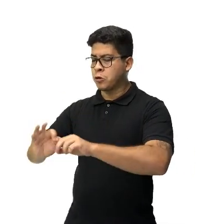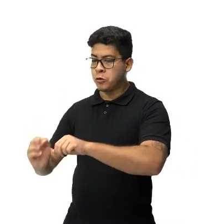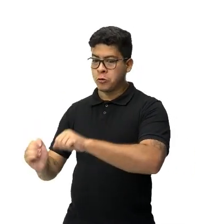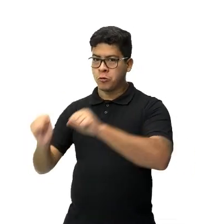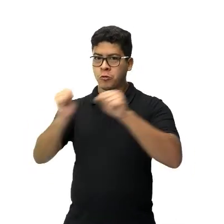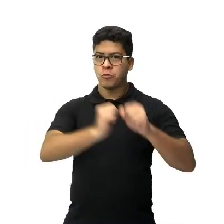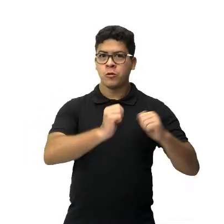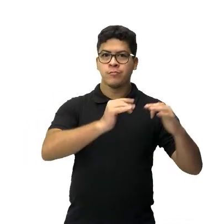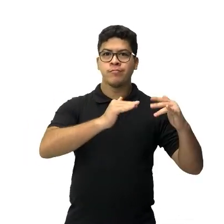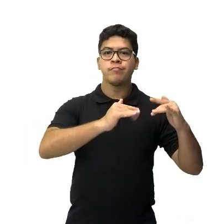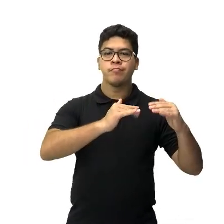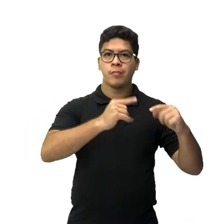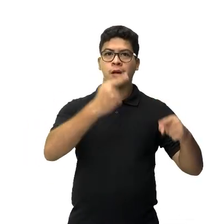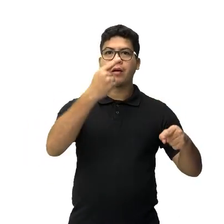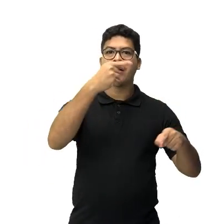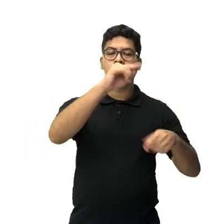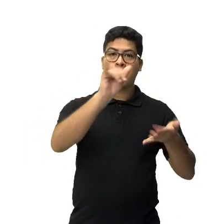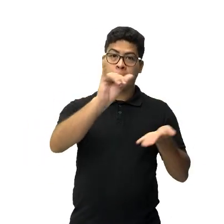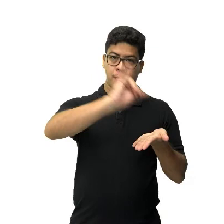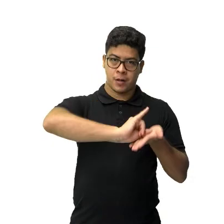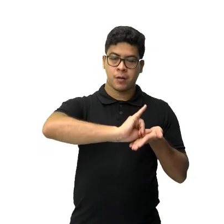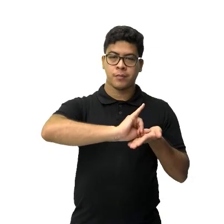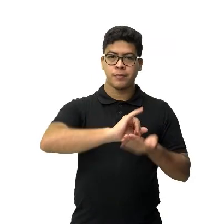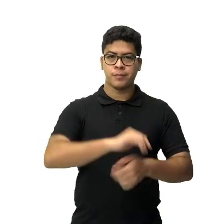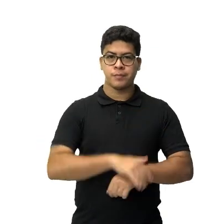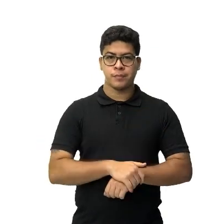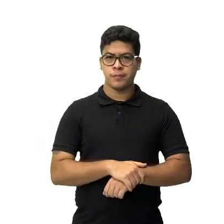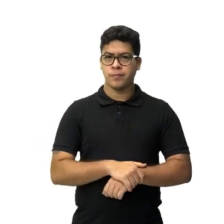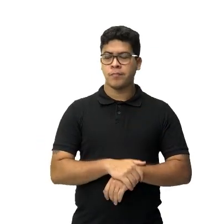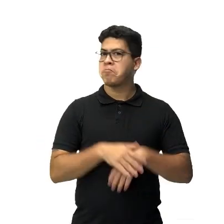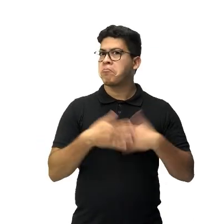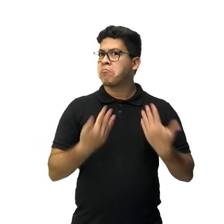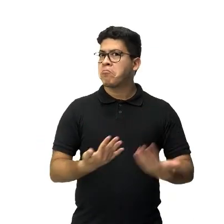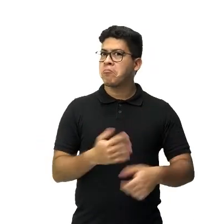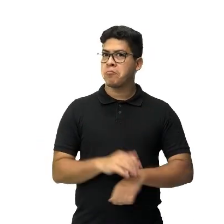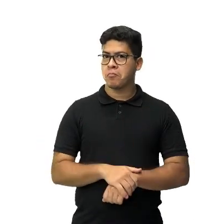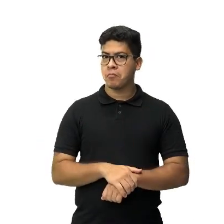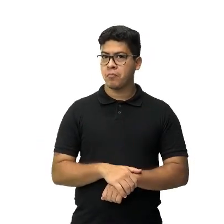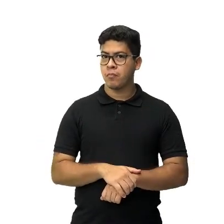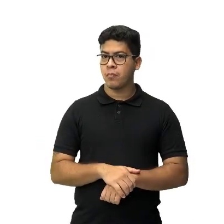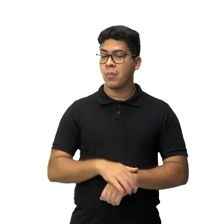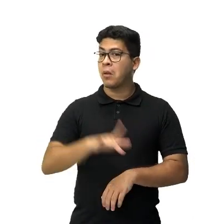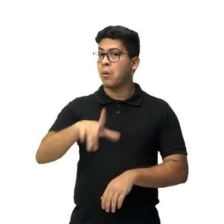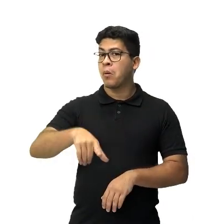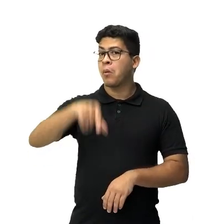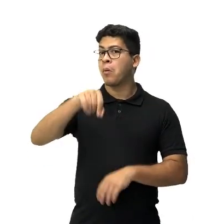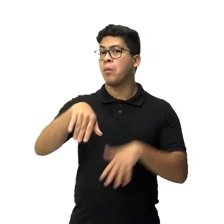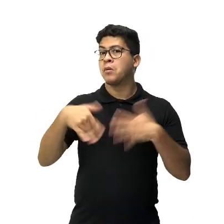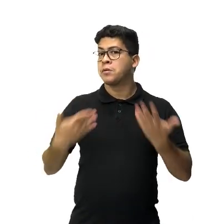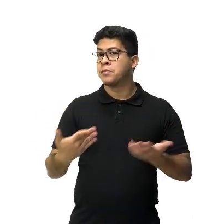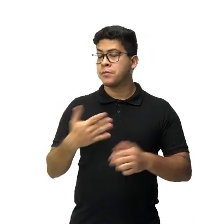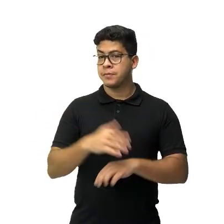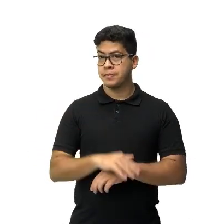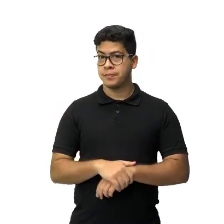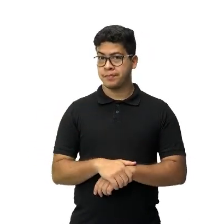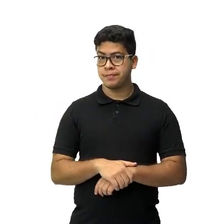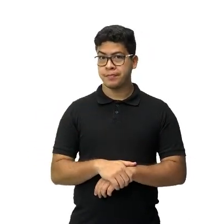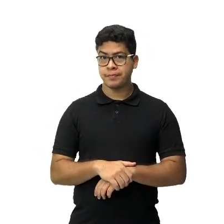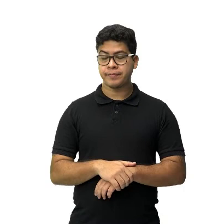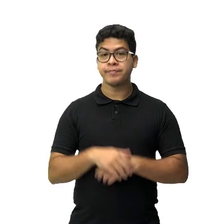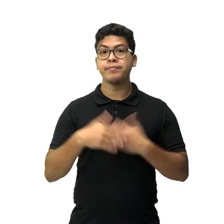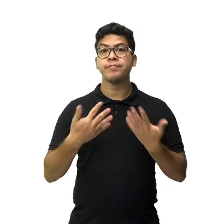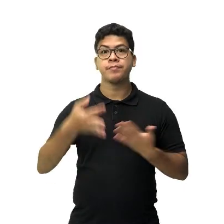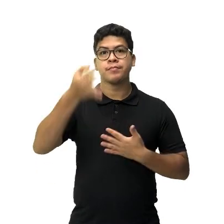comerciais urbanos. Qual foi a letra que vocês aí marcaram? Vamos lá.